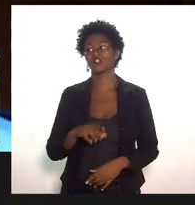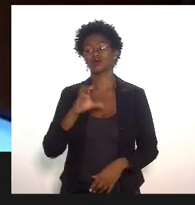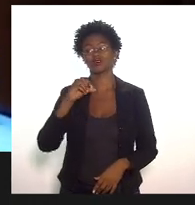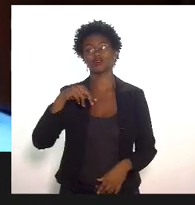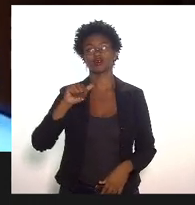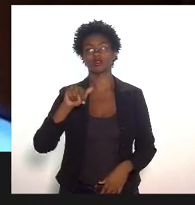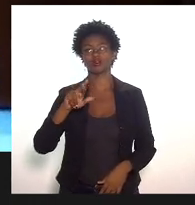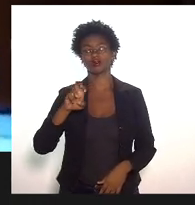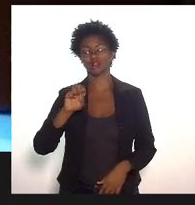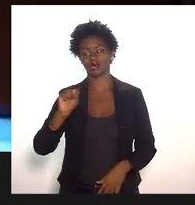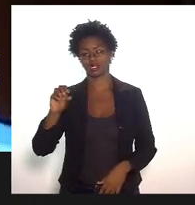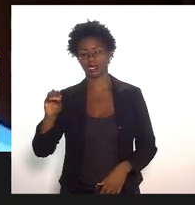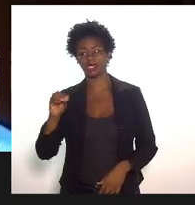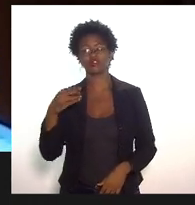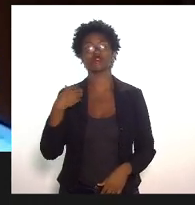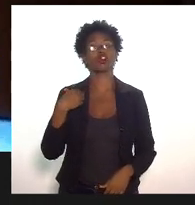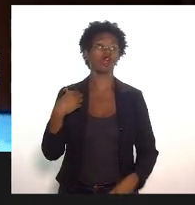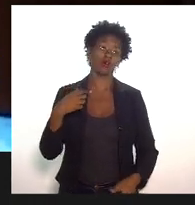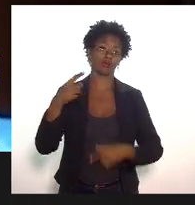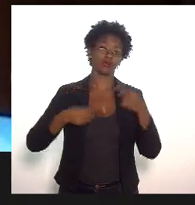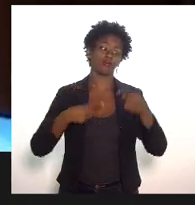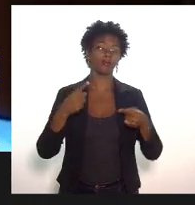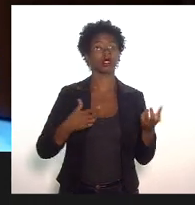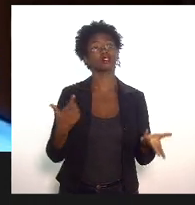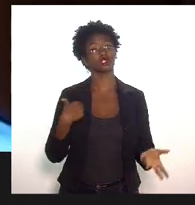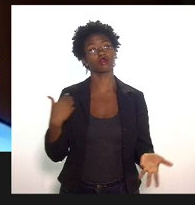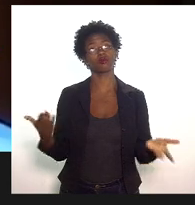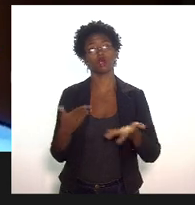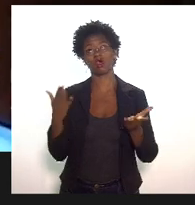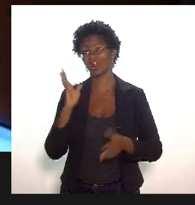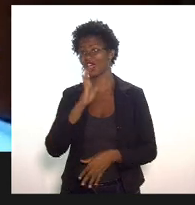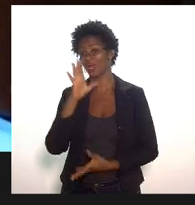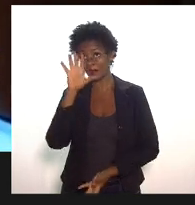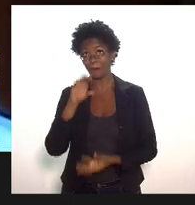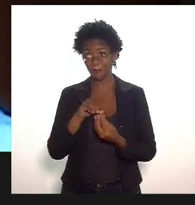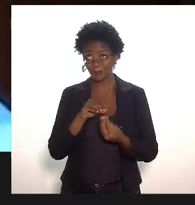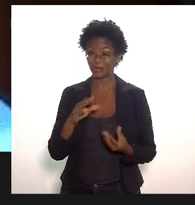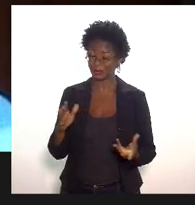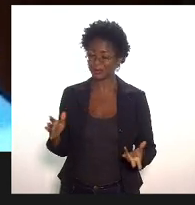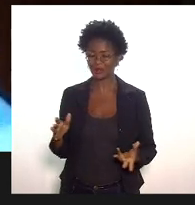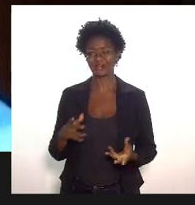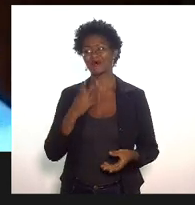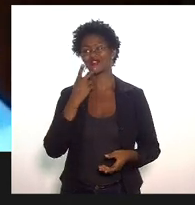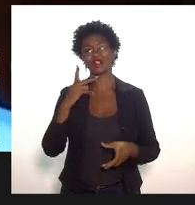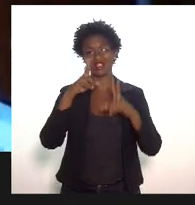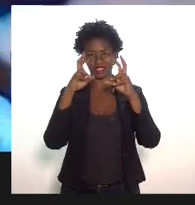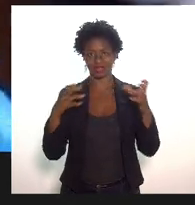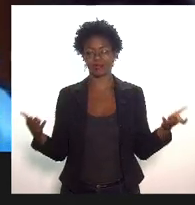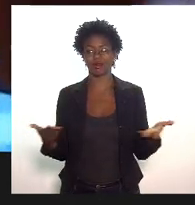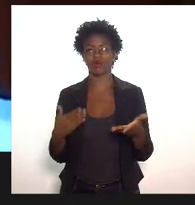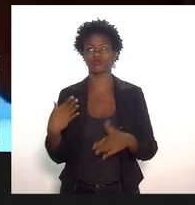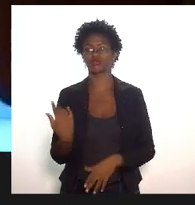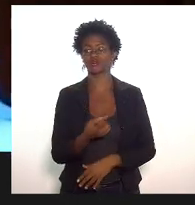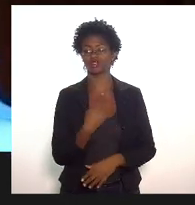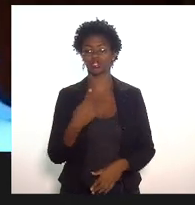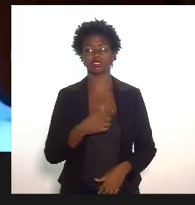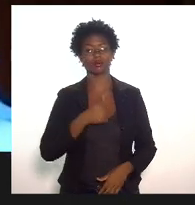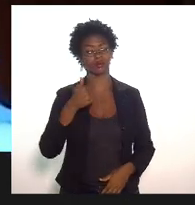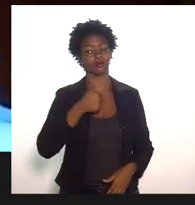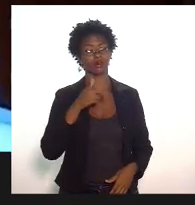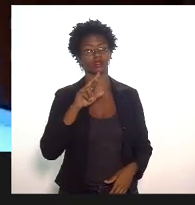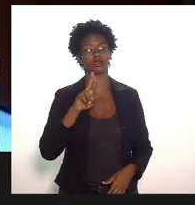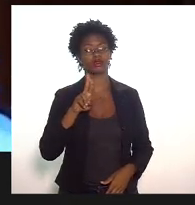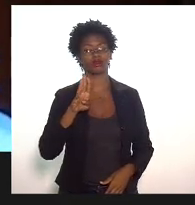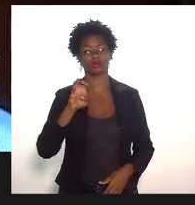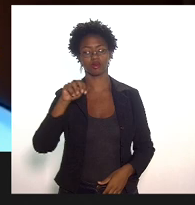queria focar aqui no nosso tema, e com brevidade, com objetividade. Primeiro, Rubens, você lembrou